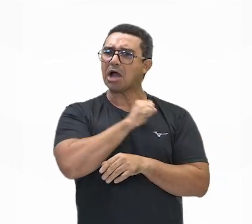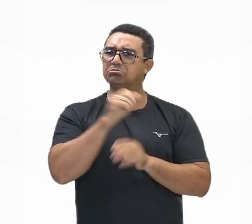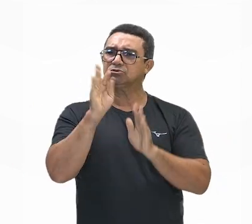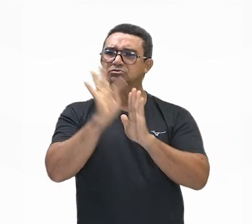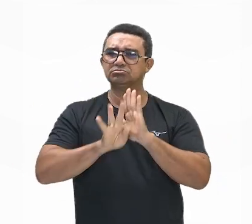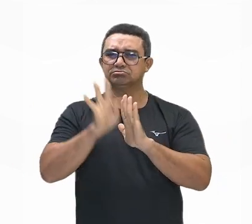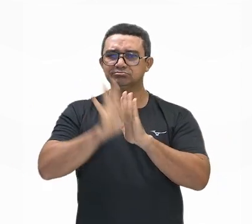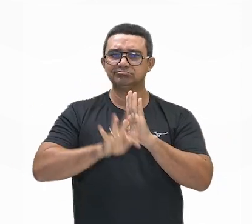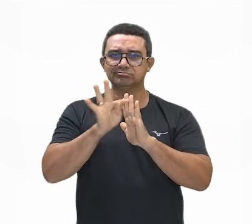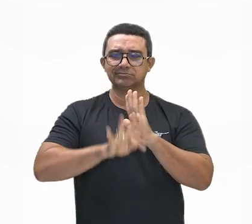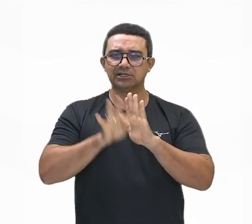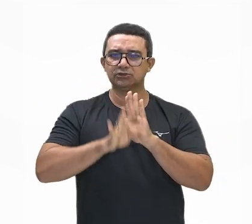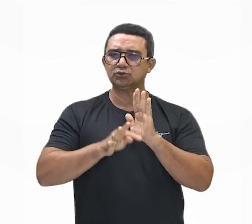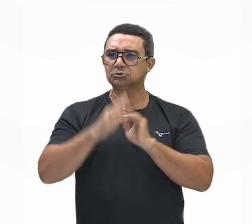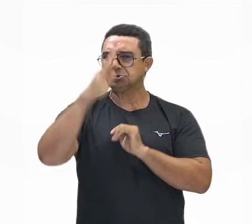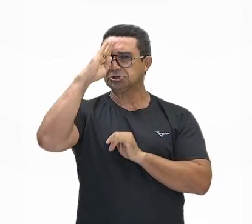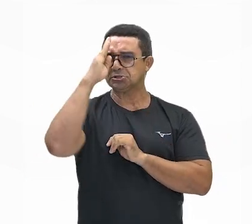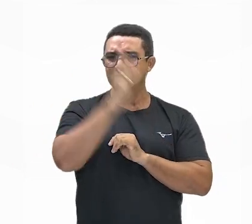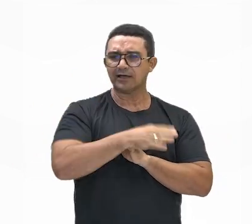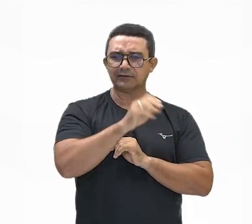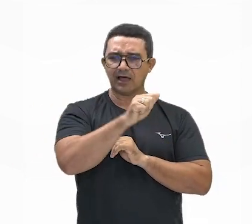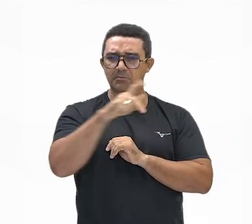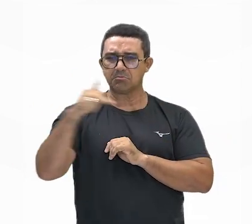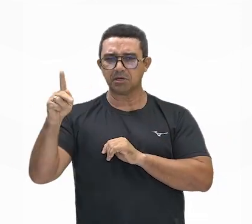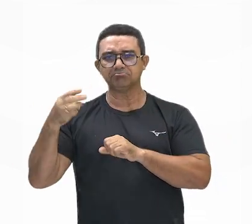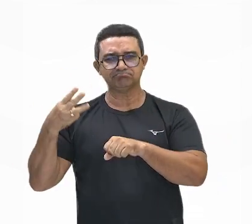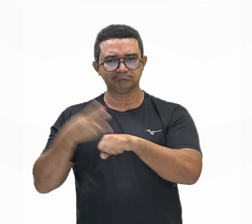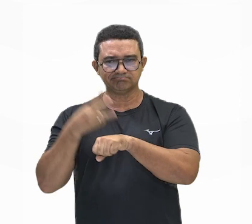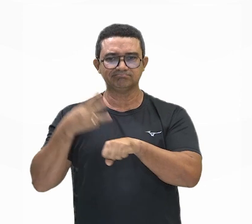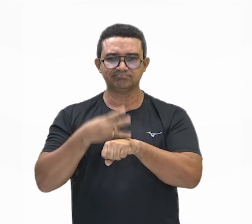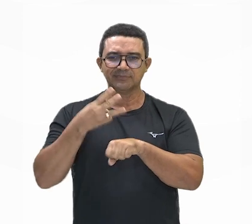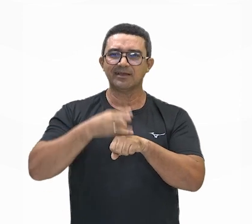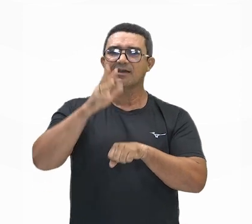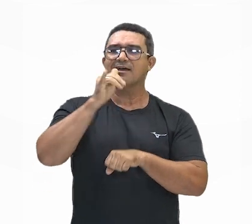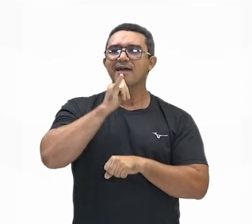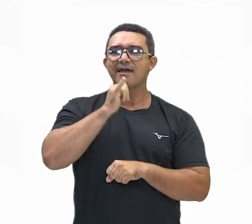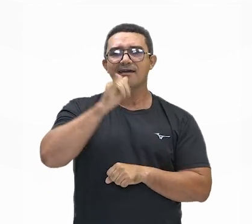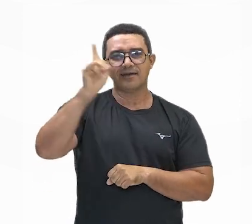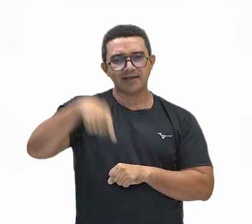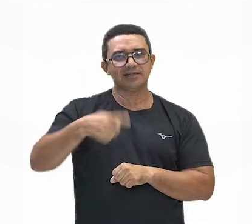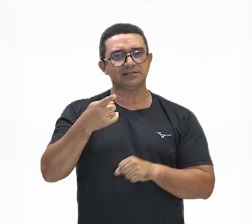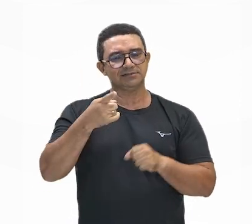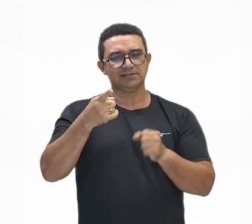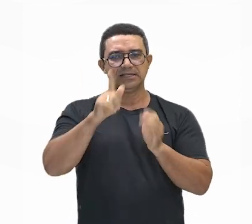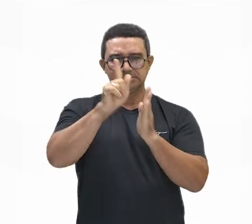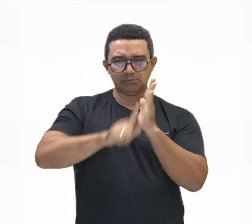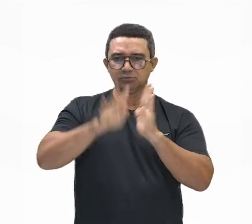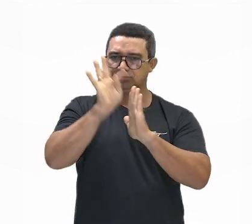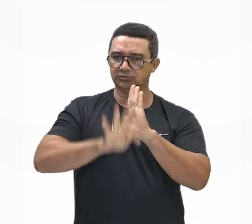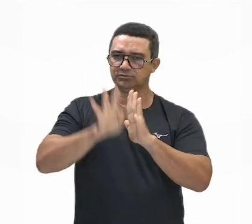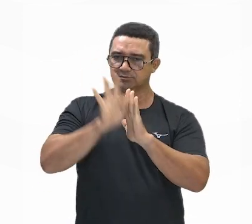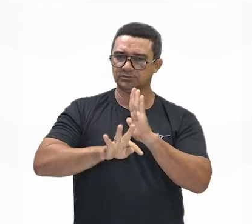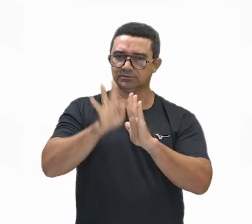Por aplicativo, também é um exemplo de gênero textual